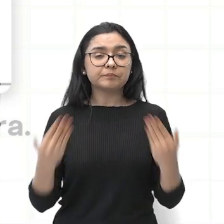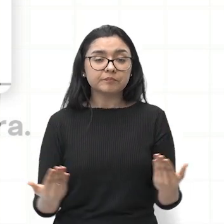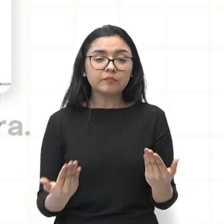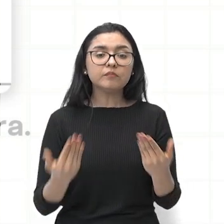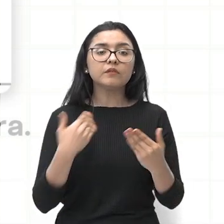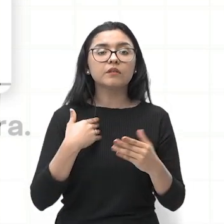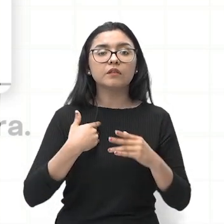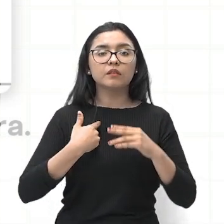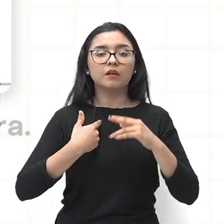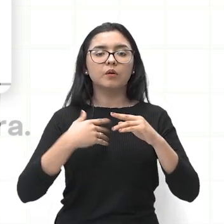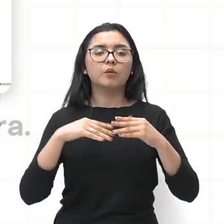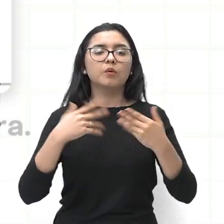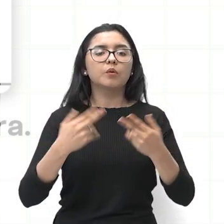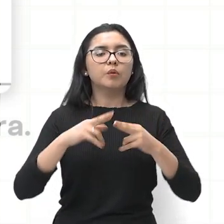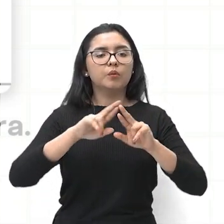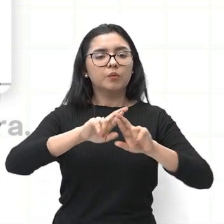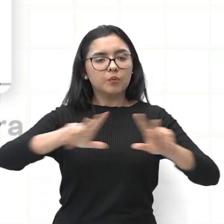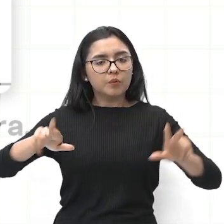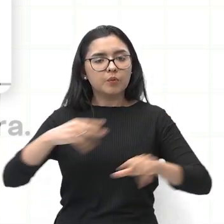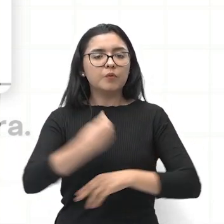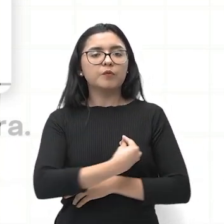seres vivos estão